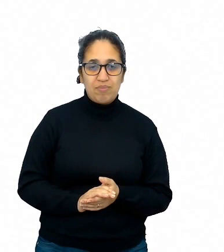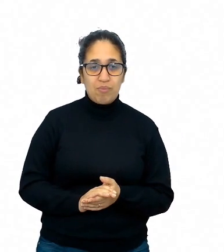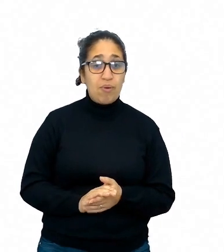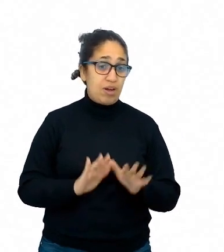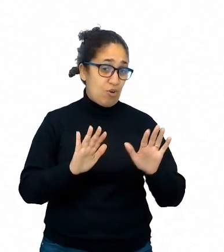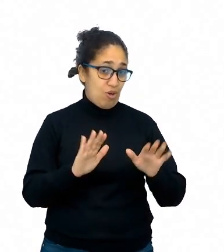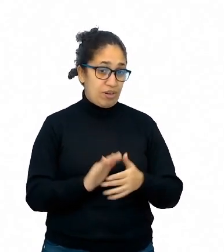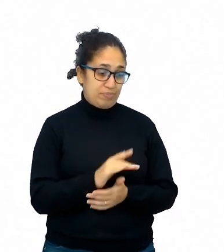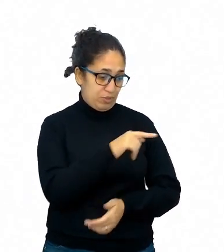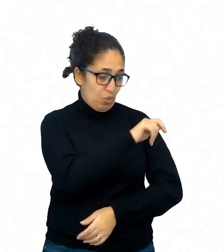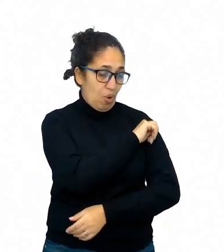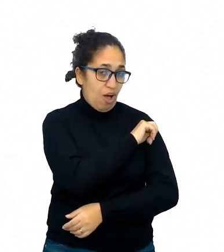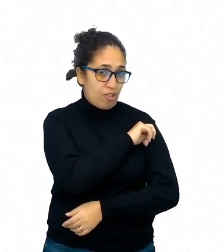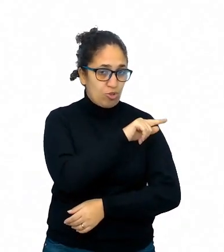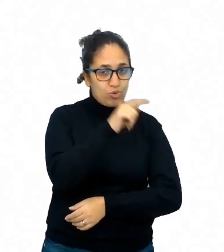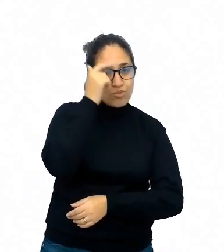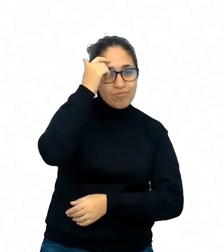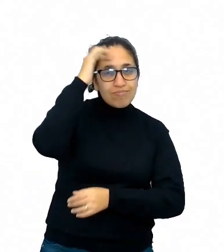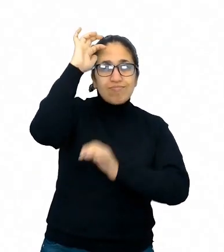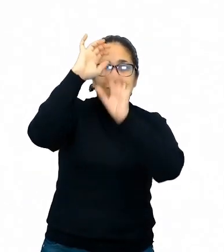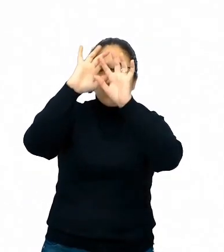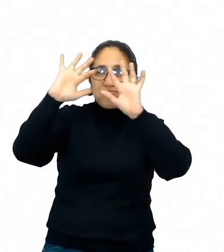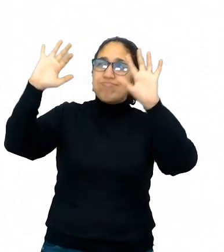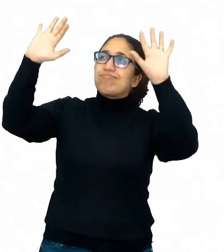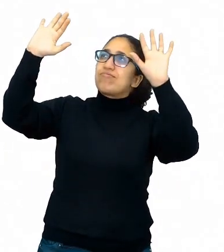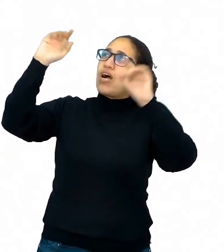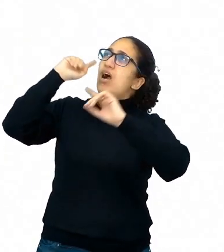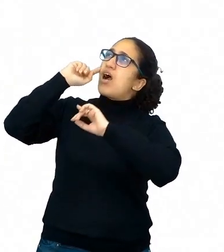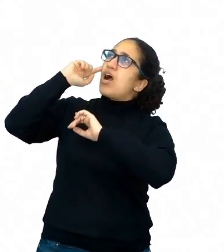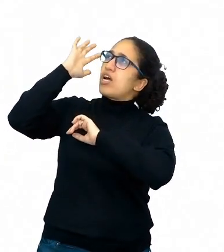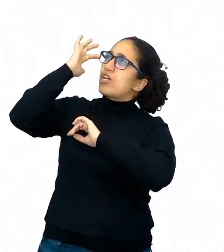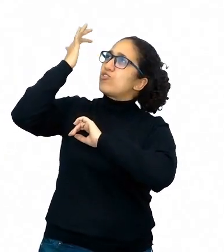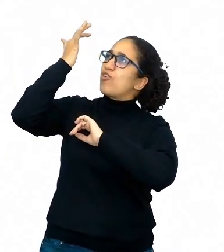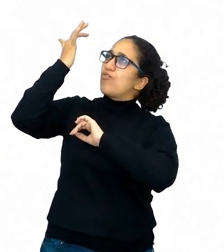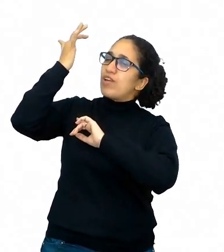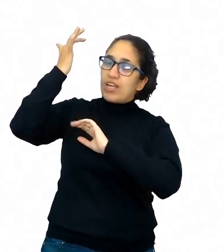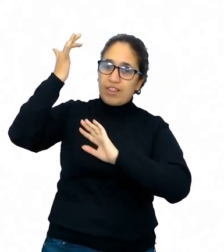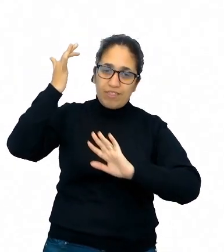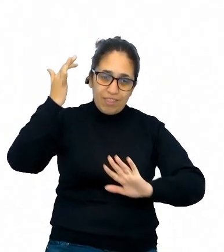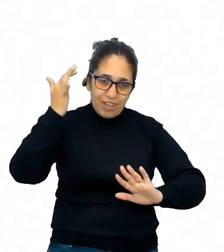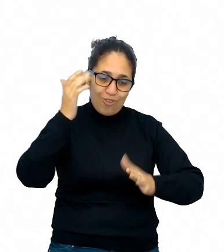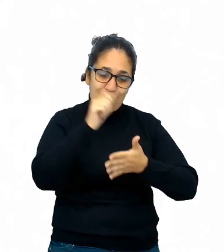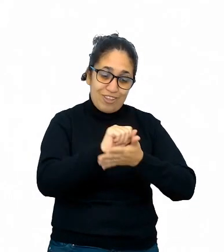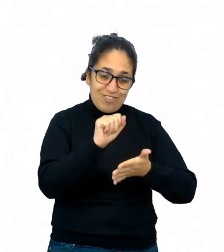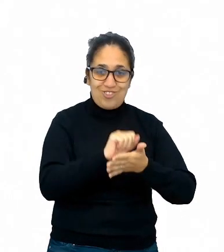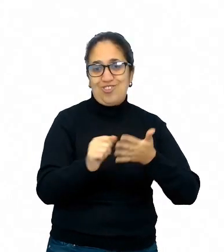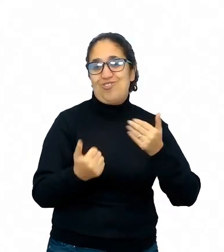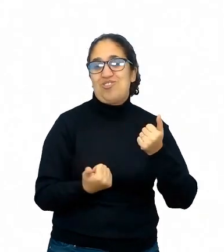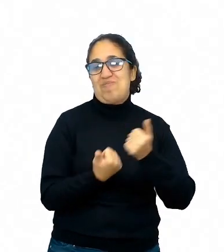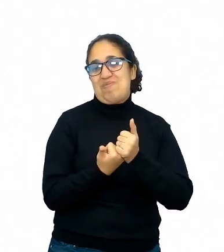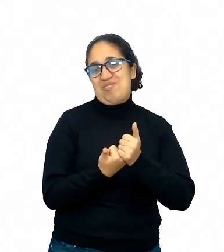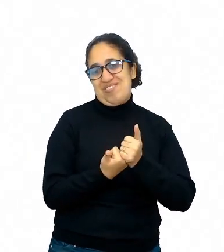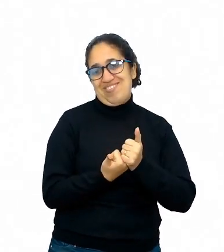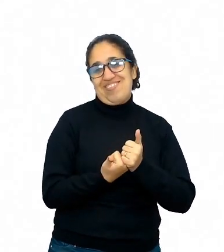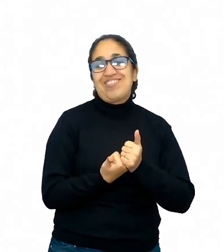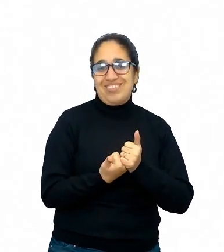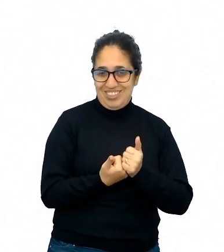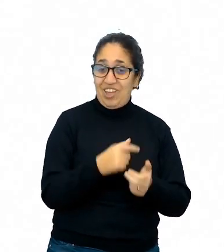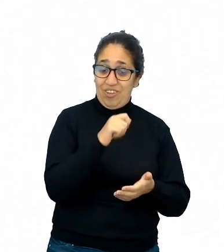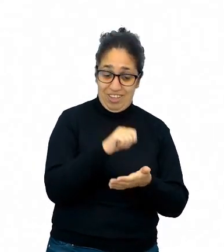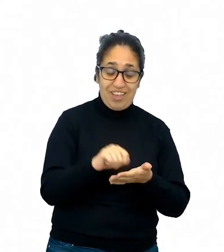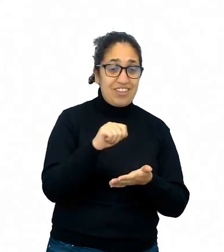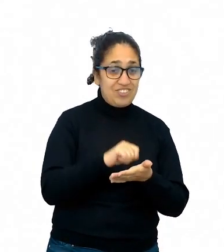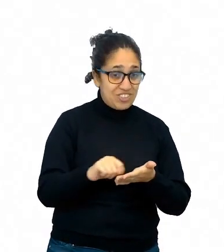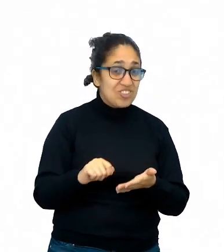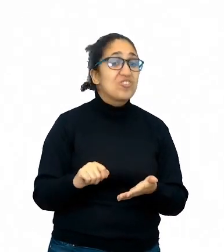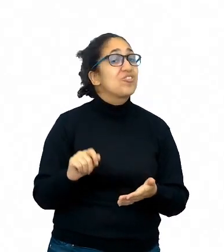quando o aluno vai resolver algo mentalmente, não quer dizer que ele não vai se apoiar em alguns registros. Os registros, eles podem